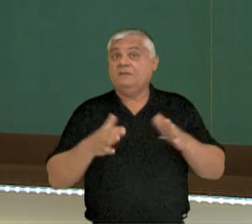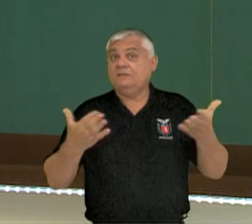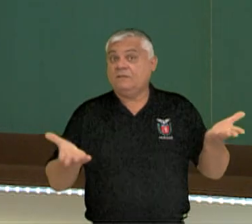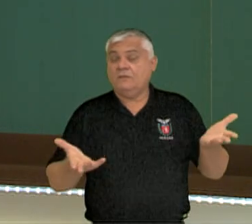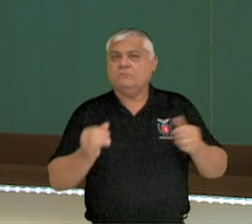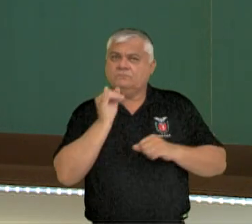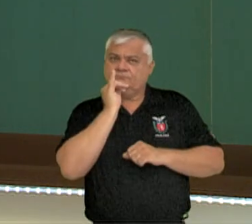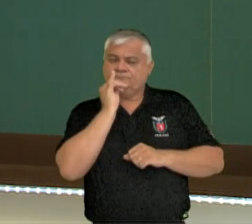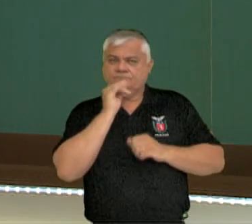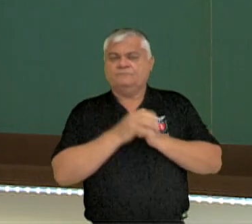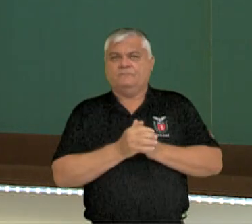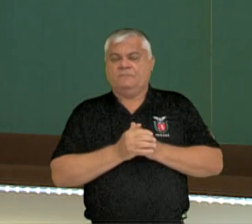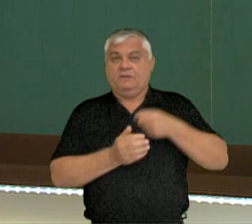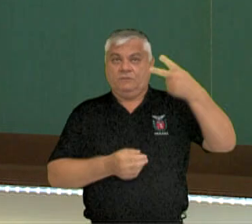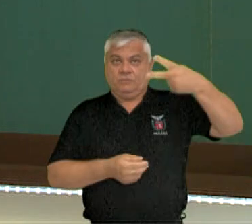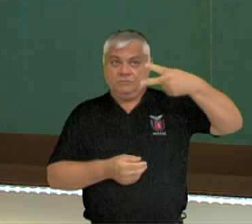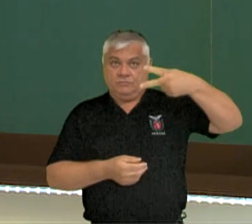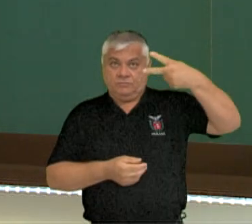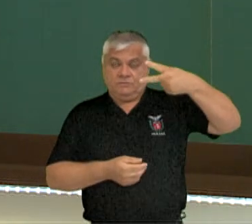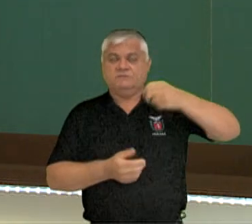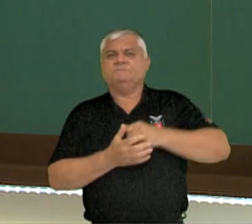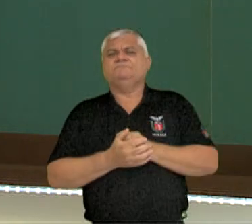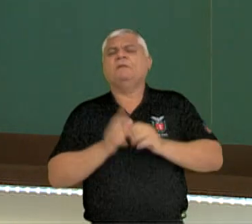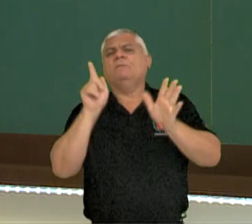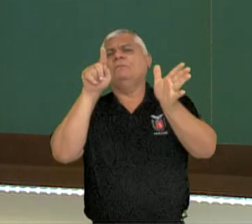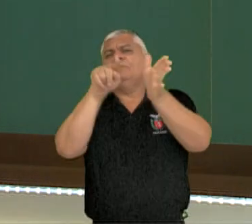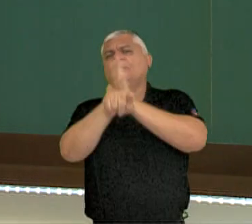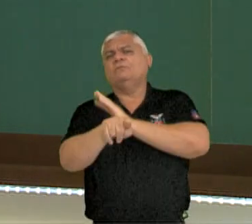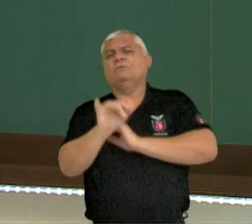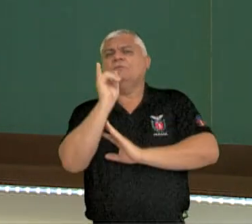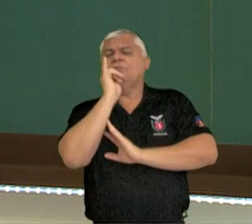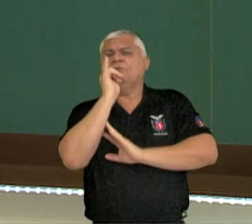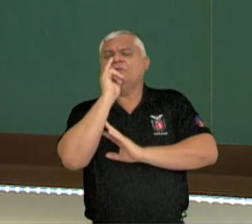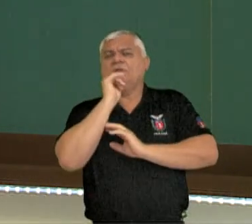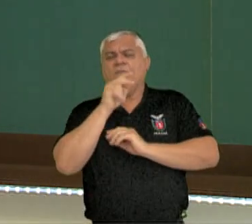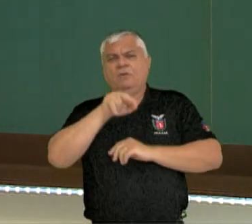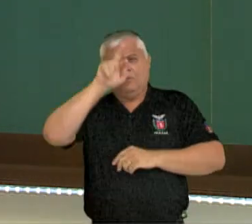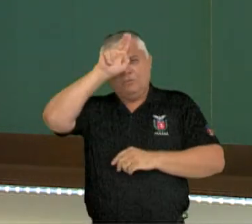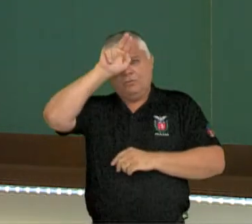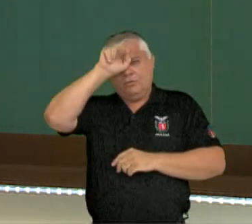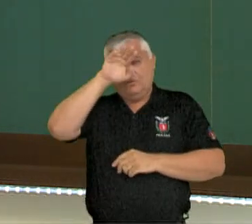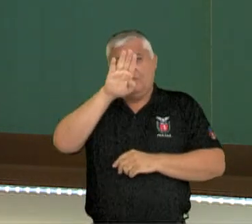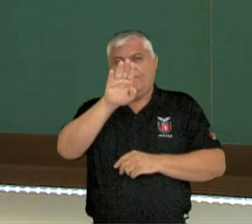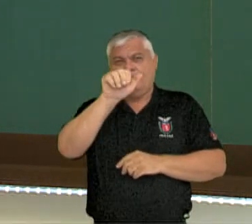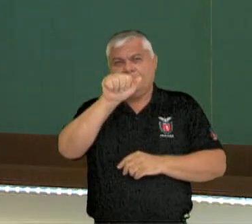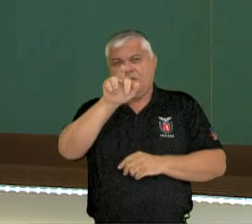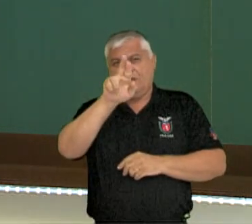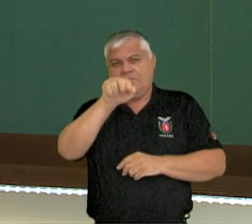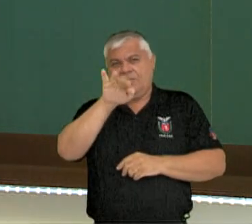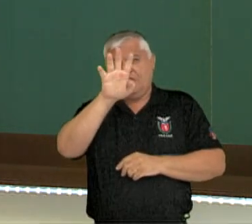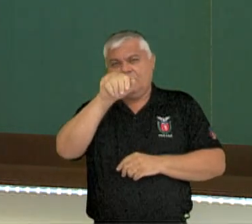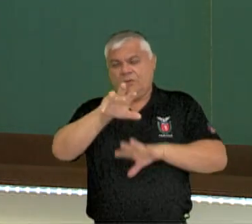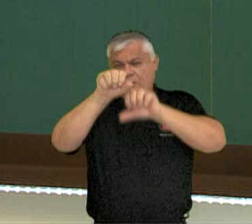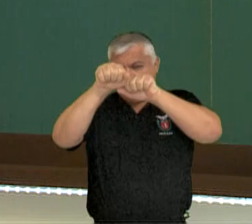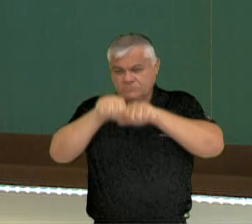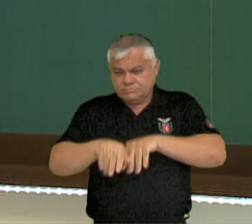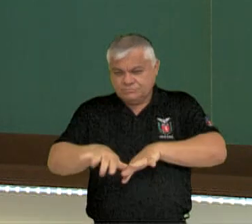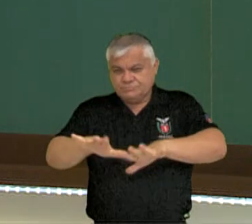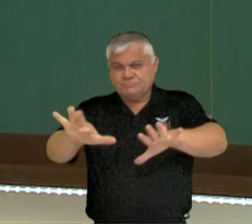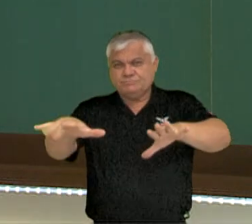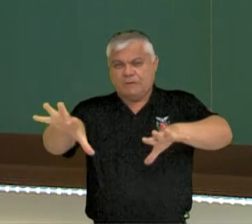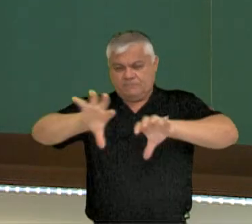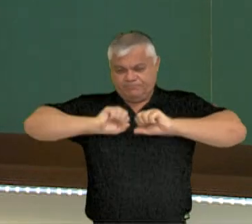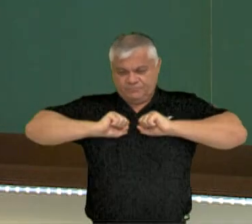Então, pessoal, na questão número 2, foi perguntado: o barbeiro é o transmissor de um parasita que causa uma doença no